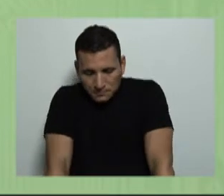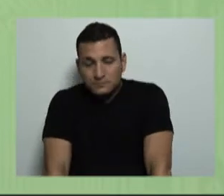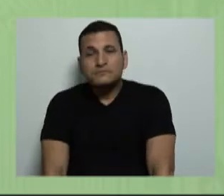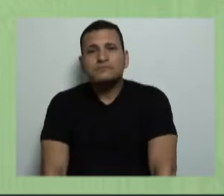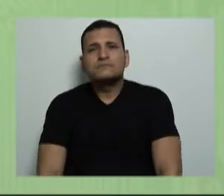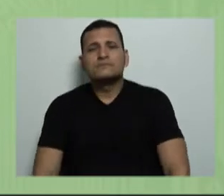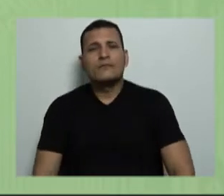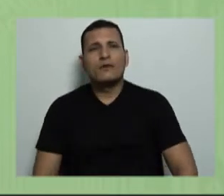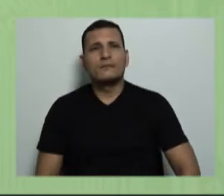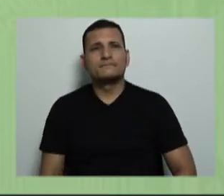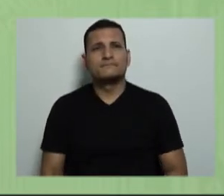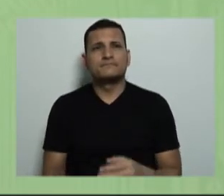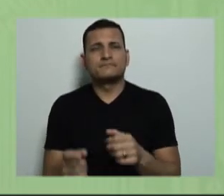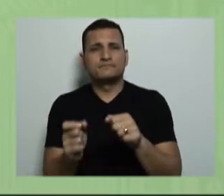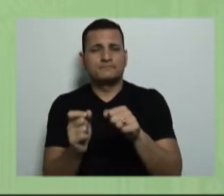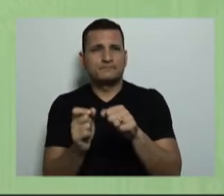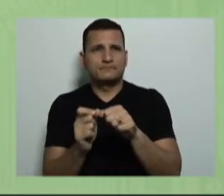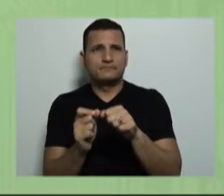celebrar termo